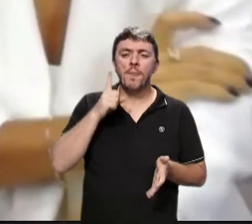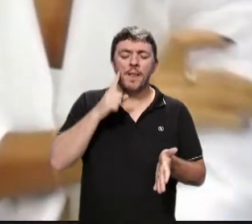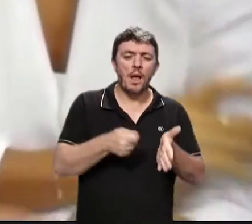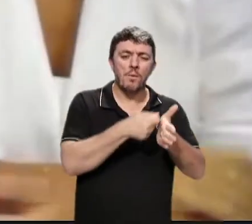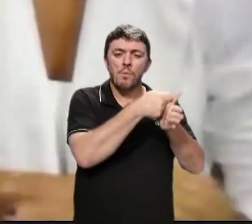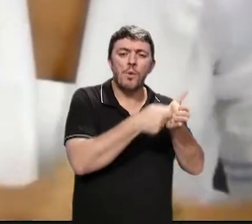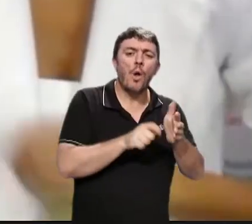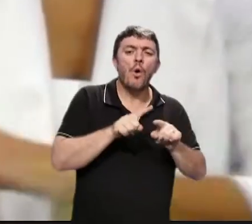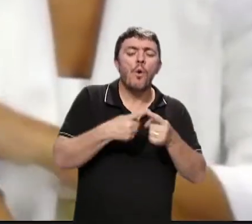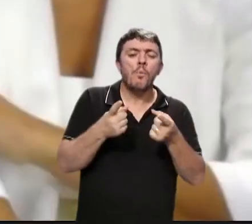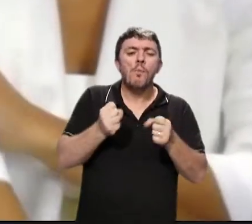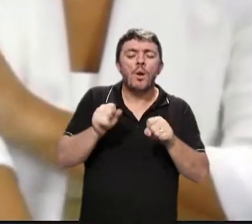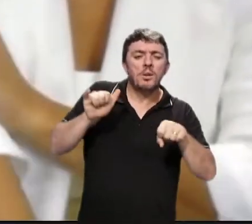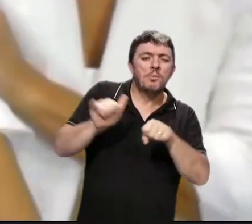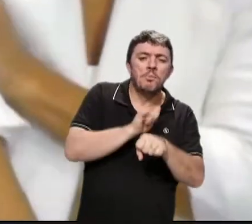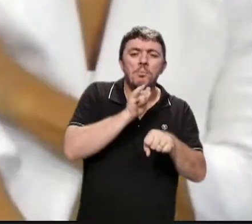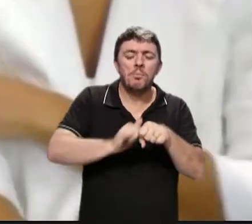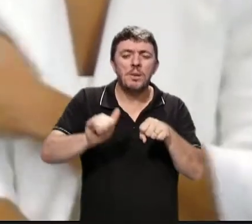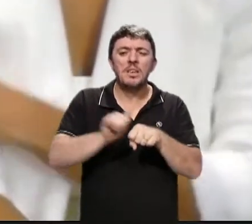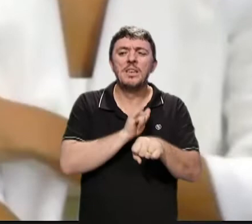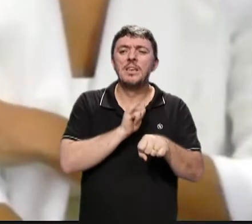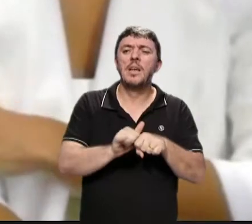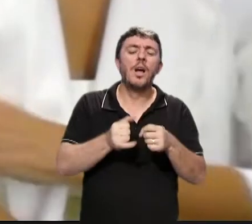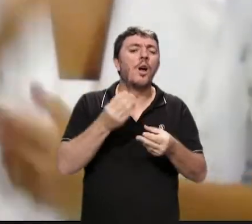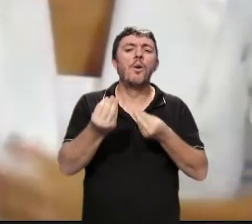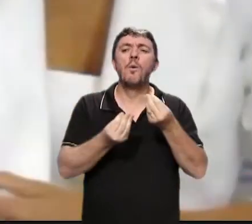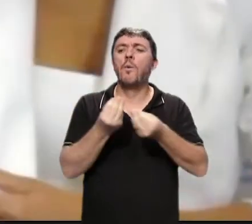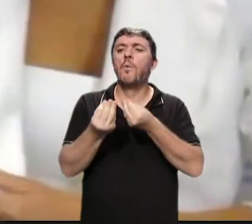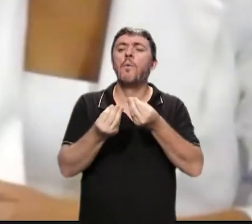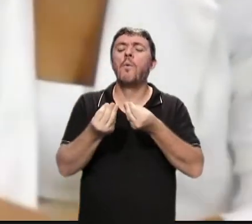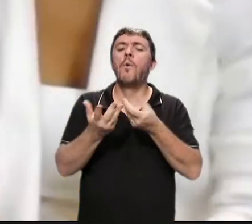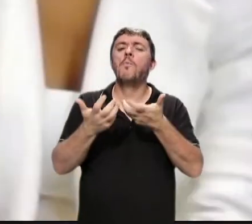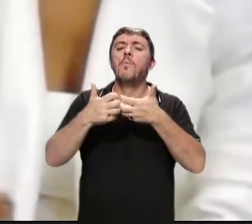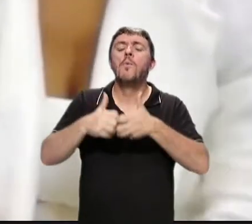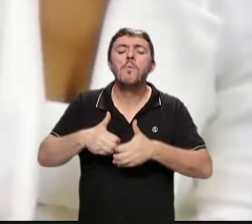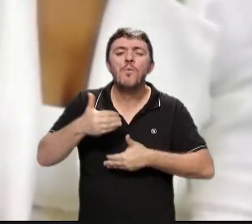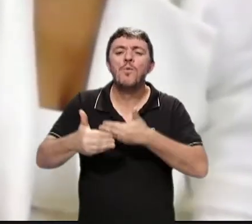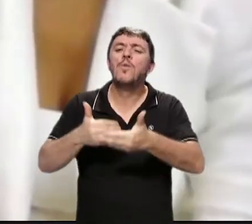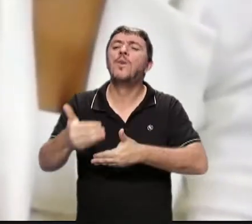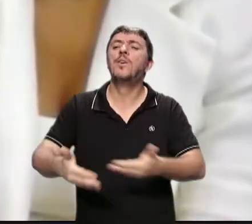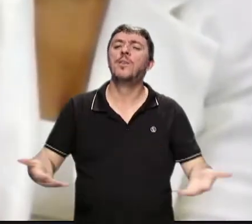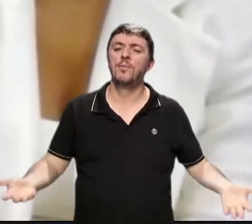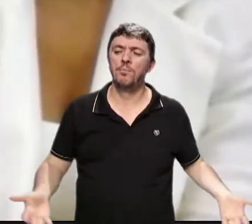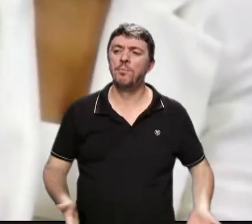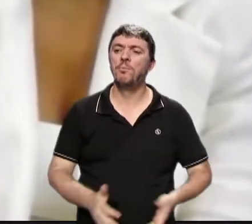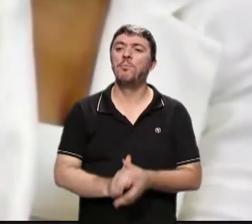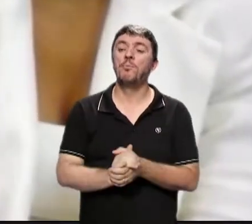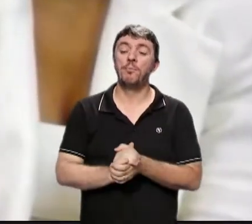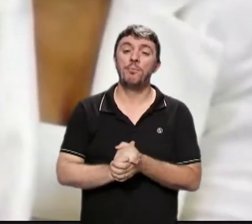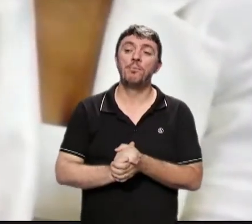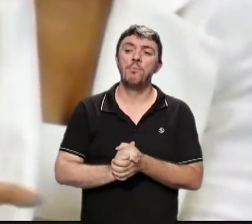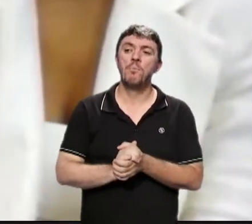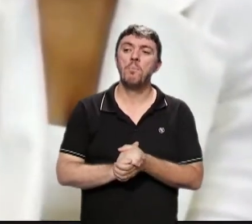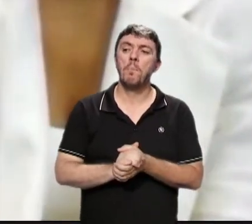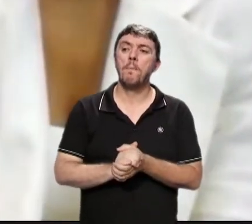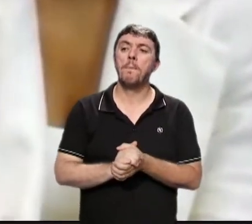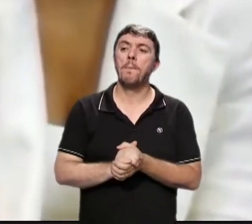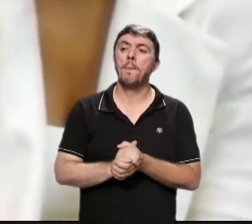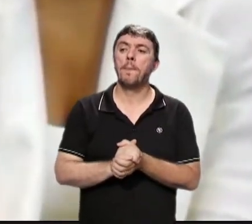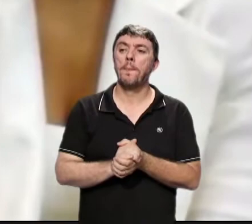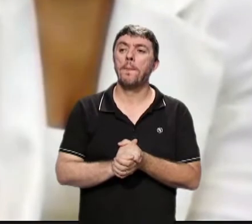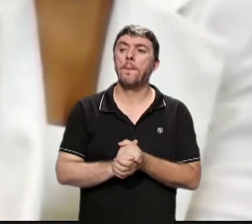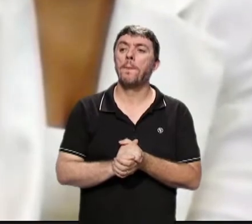liberdade junto com o Fábio, com o diretor? Como é que foi esse trabalho? Olha, esse trabalho, pra mim, assim, o